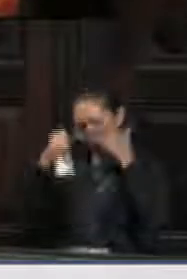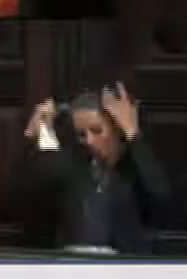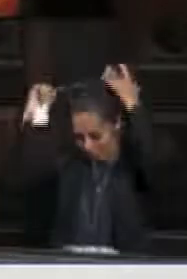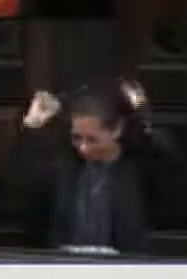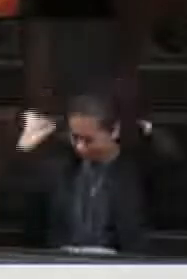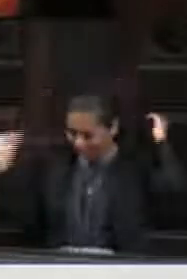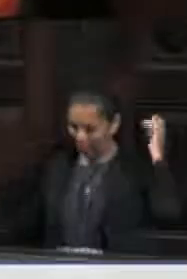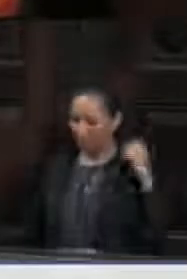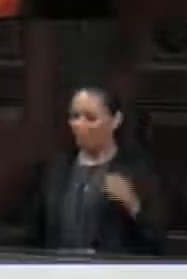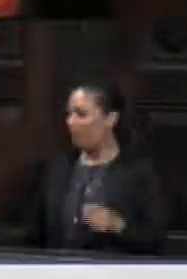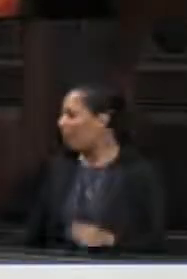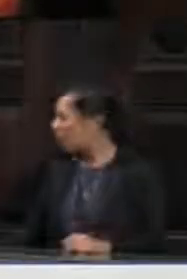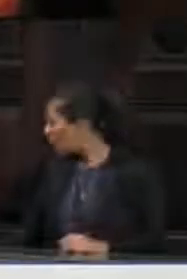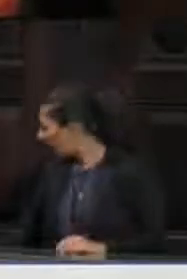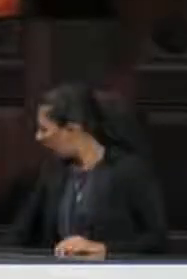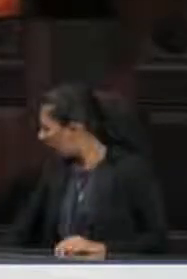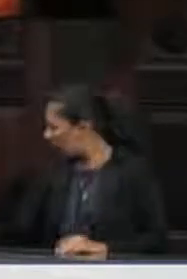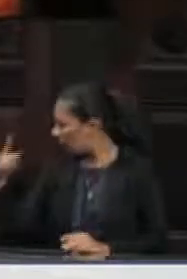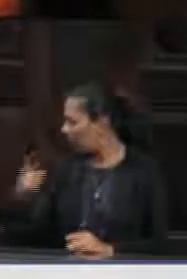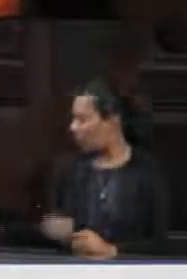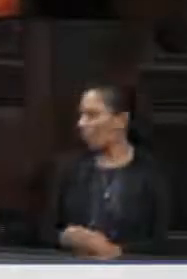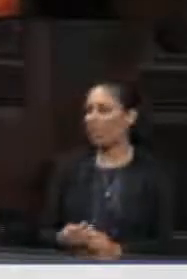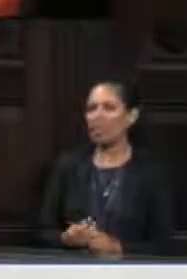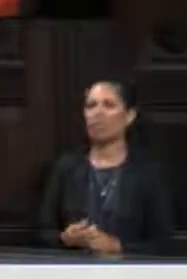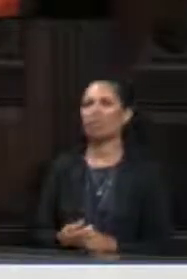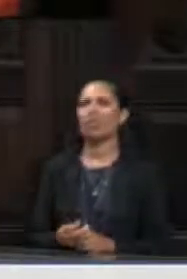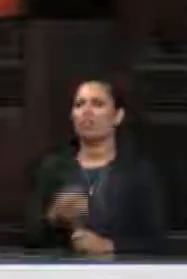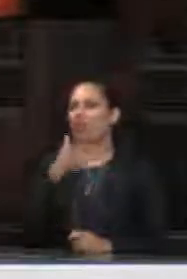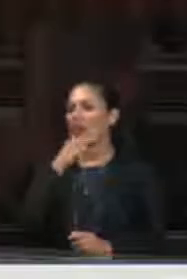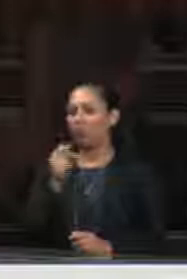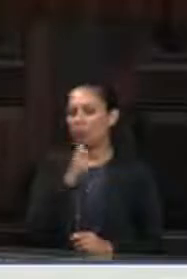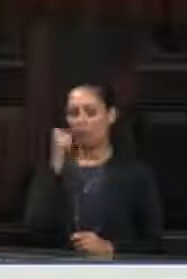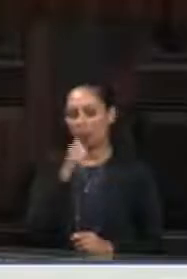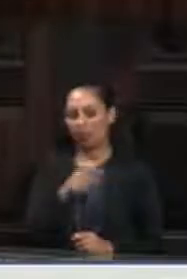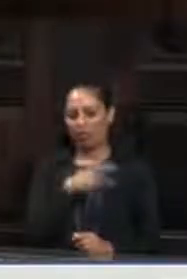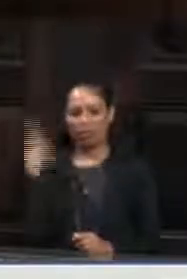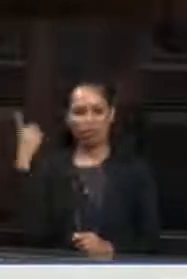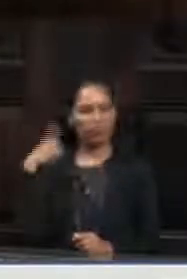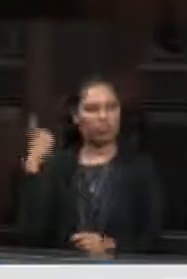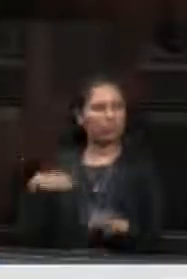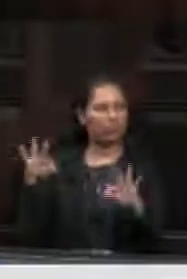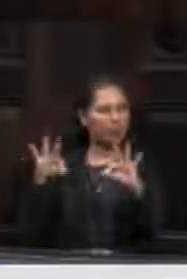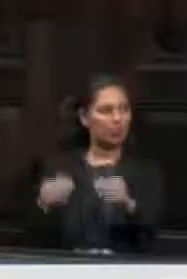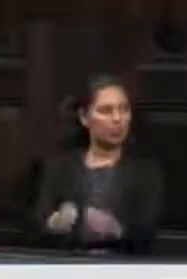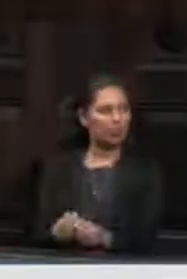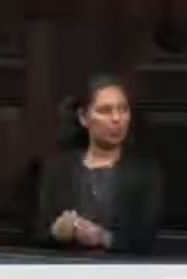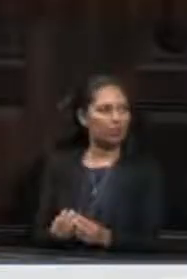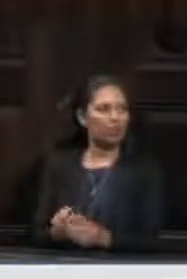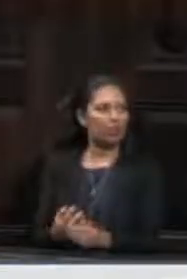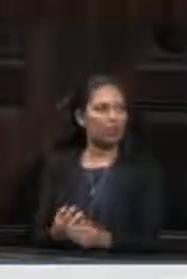Excelentíssimo senhor presidente desta sessão, deputado Léo Vieira, senhores deputados, deputadas,